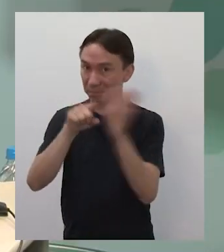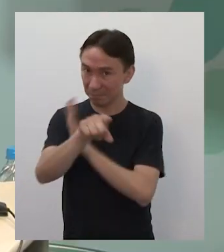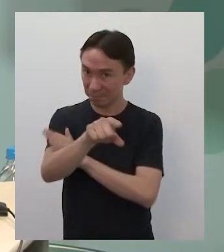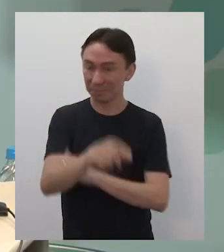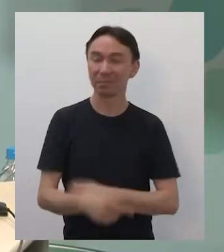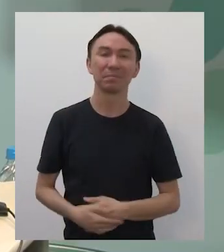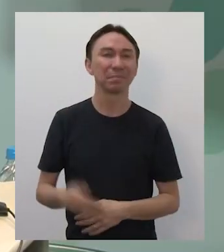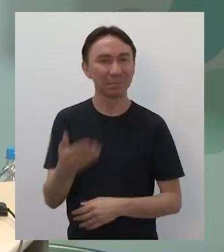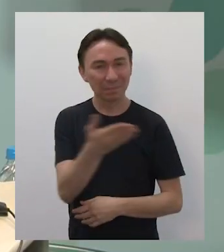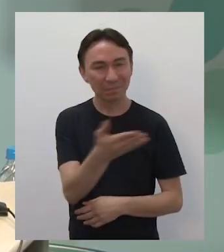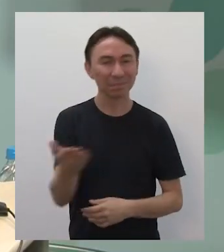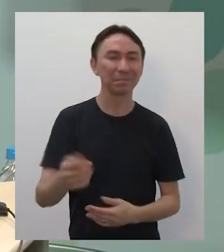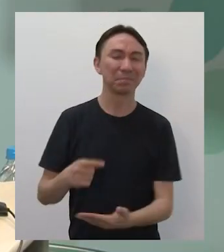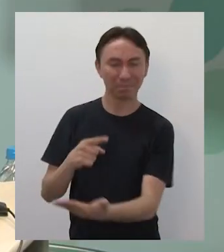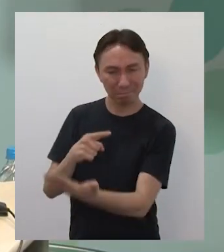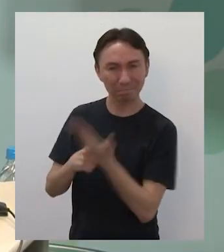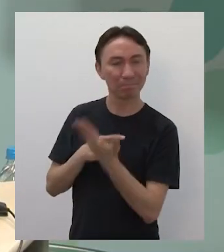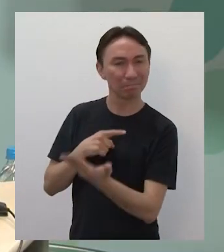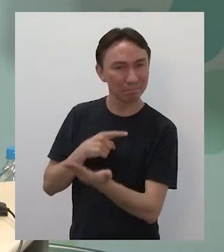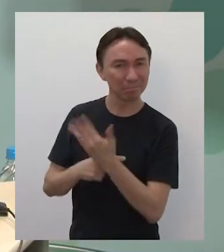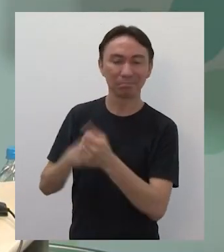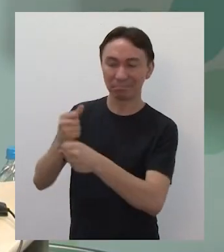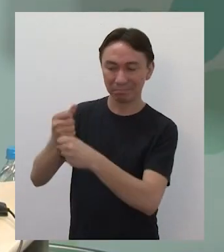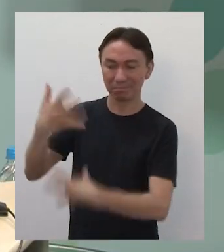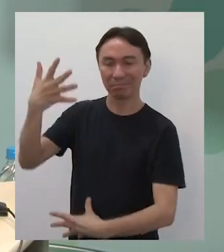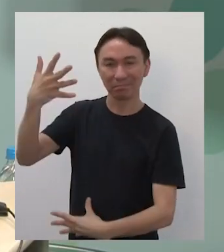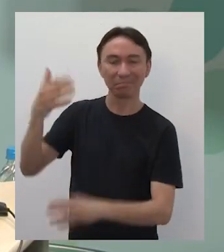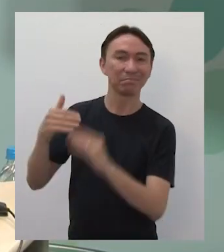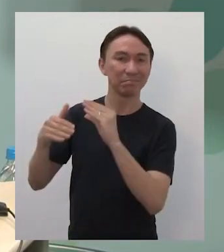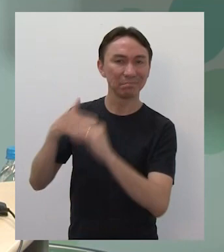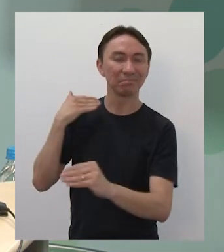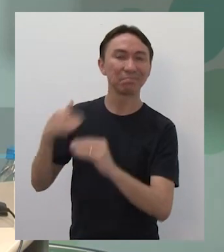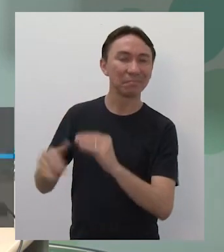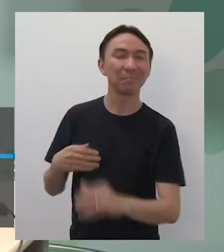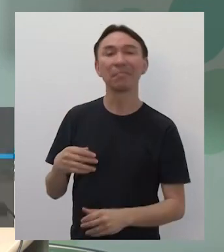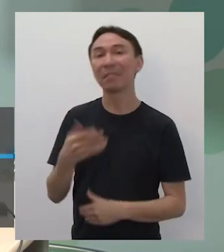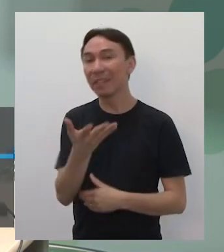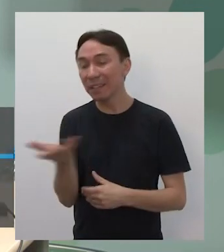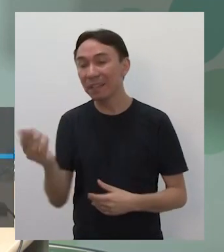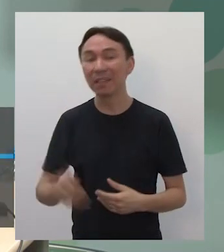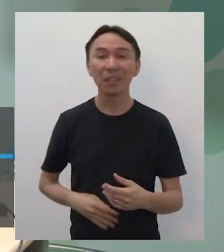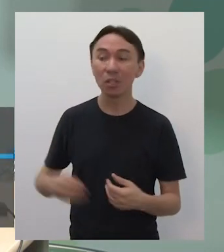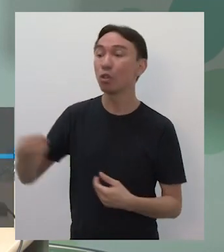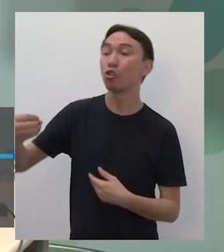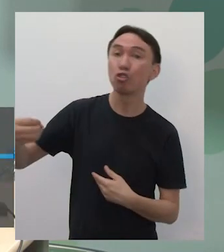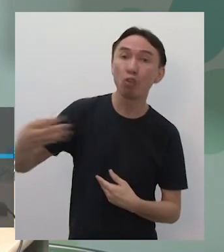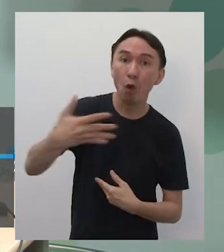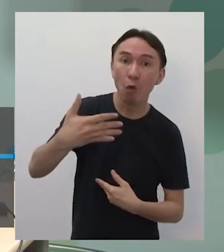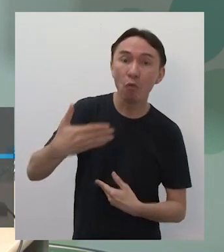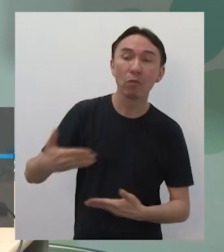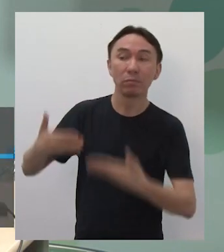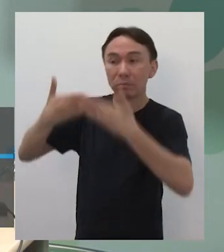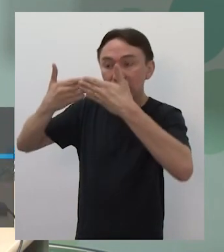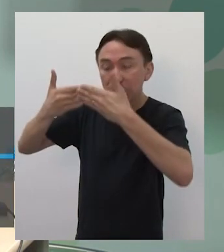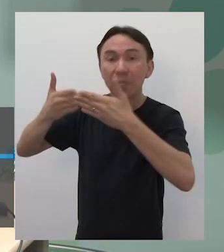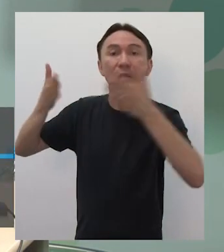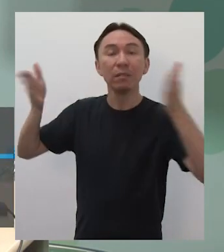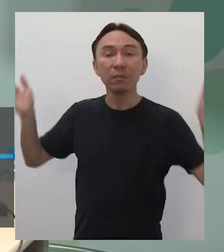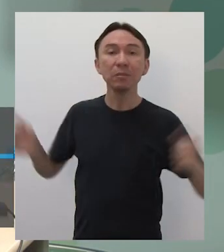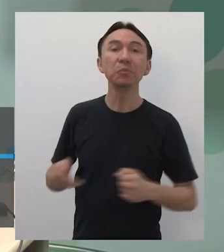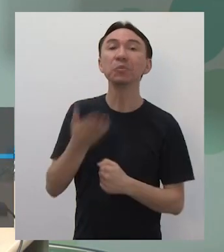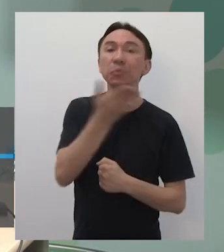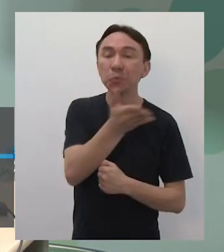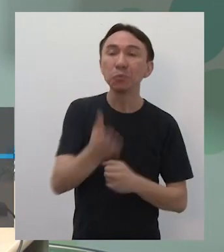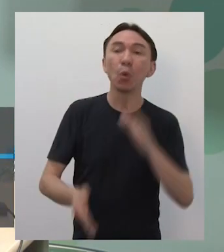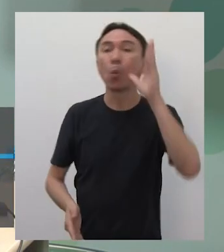continuem contribuindo com a gente no chat. Nos conte aí um pouquinho, né, sobre essa macrocompetência abertura ao novo. Qual é a sua curiosidade de